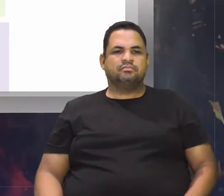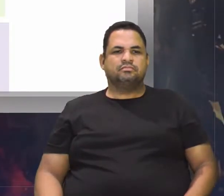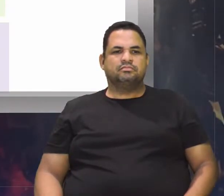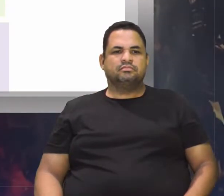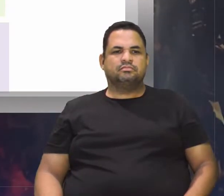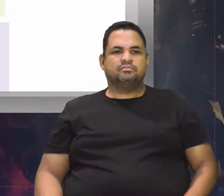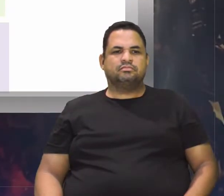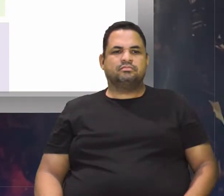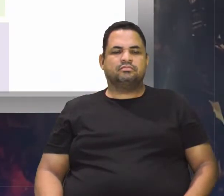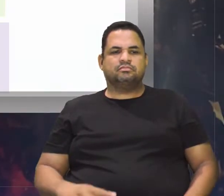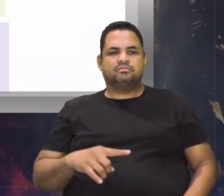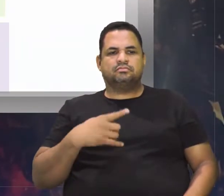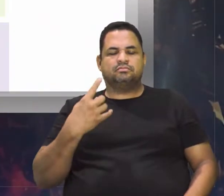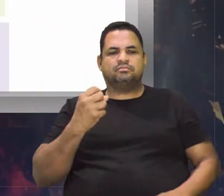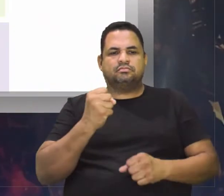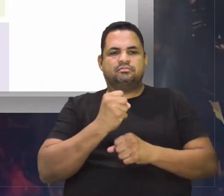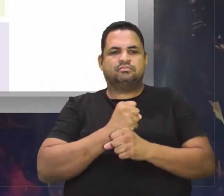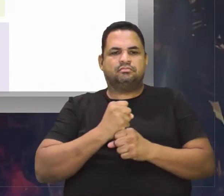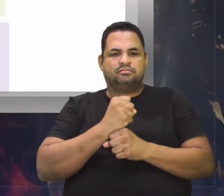não estamos no ano